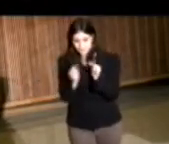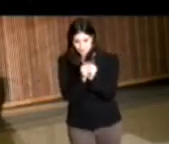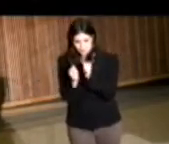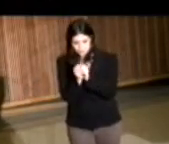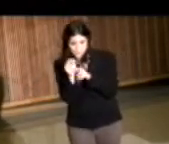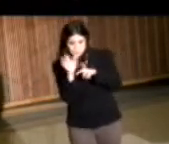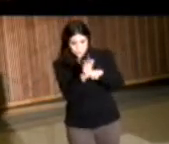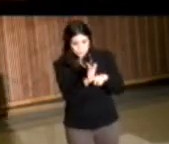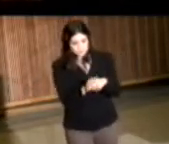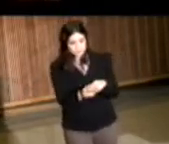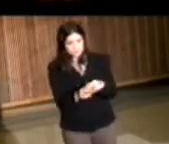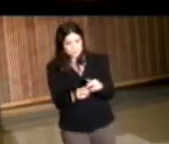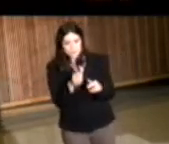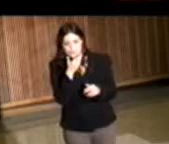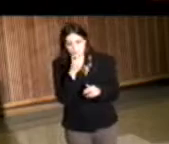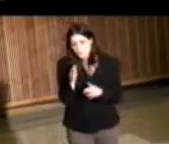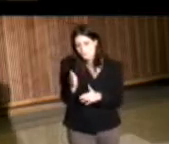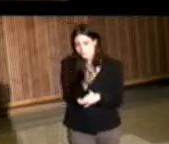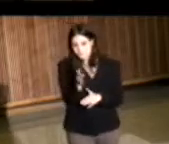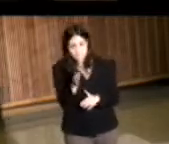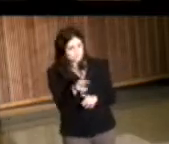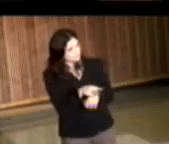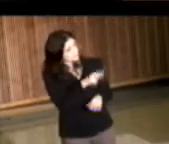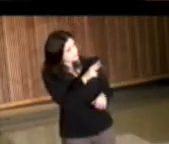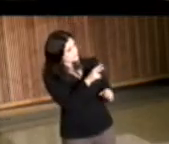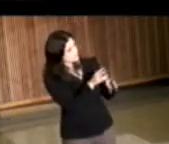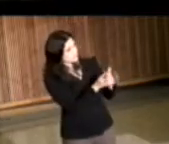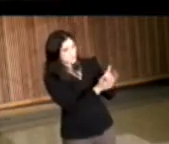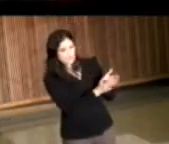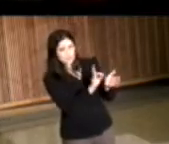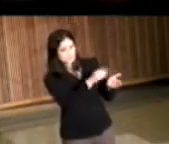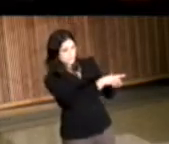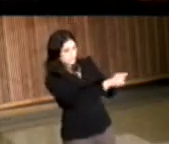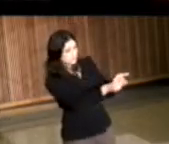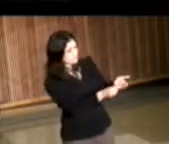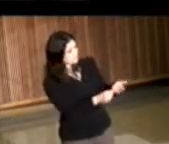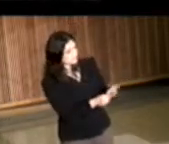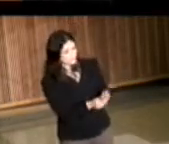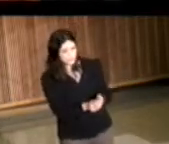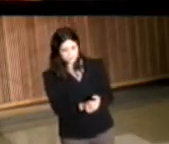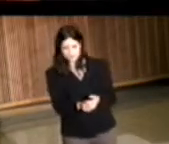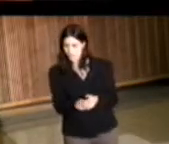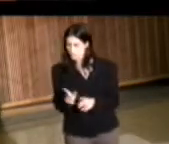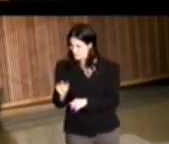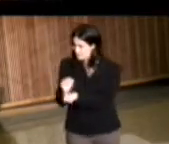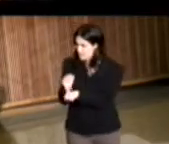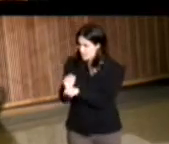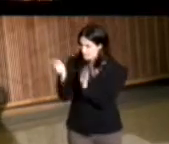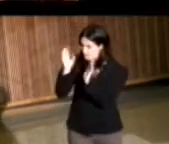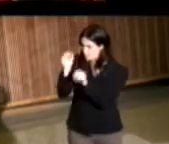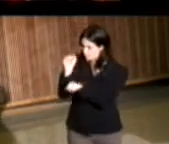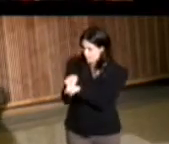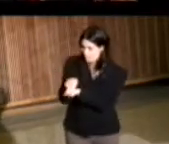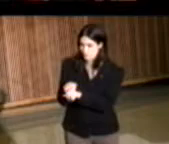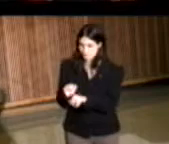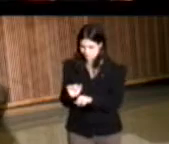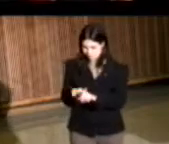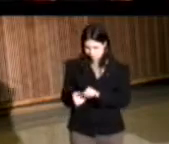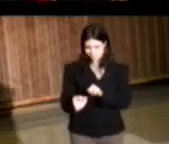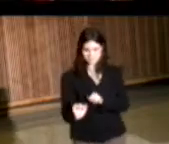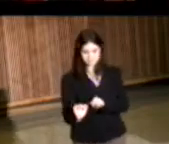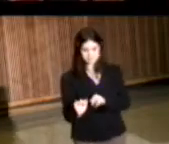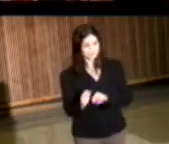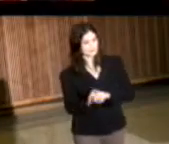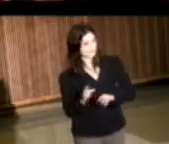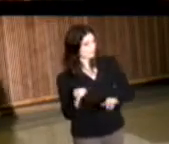o Novo Testamento. Ele pediu para o motorista do caminhão parar o caminhão, disse, moço, me dá um Novo Testamento